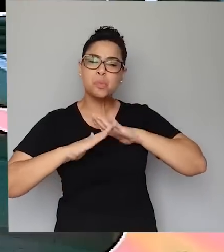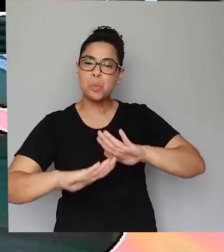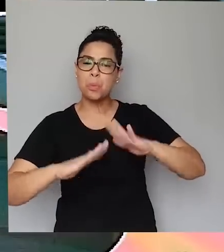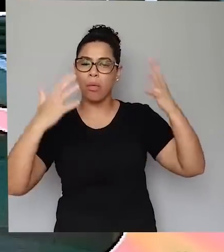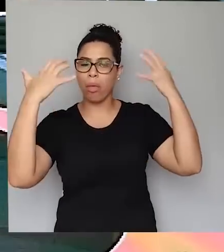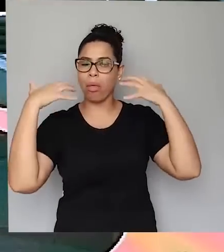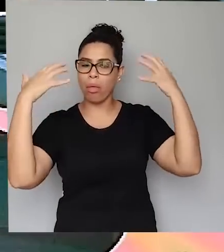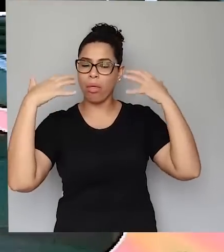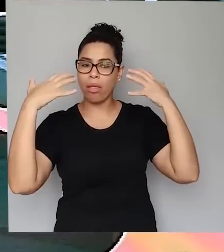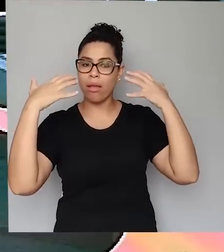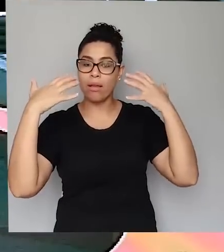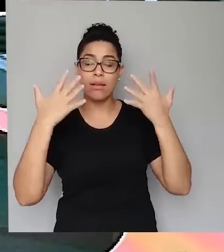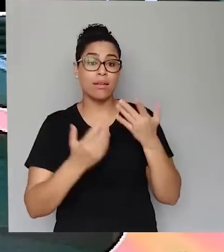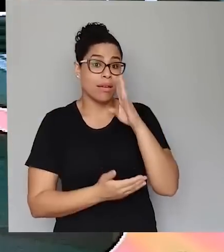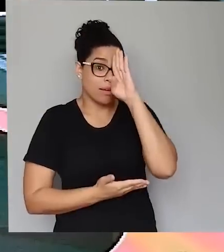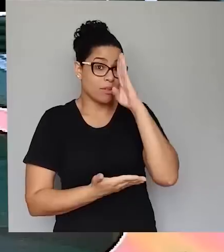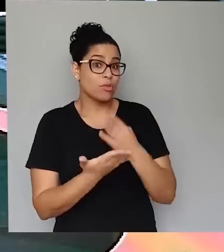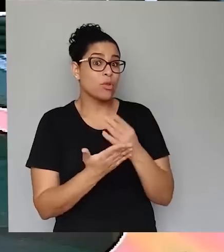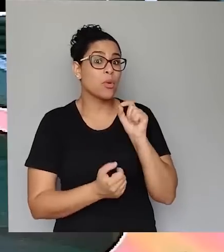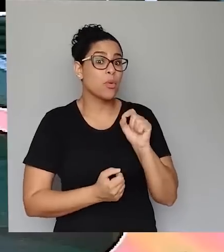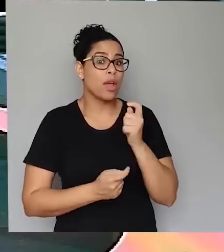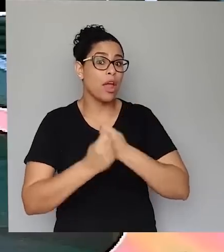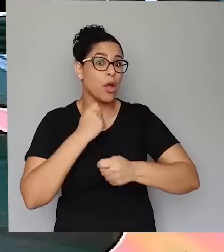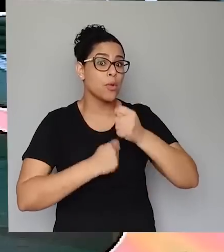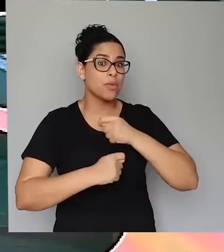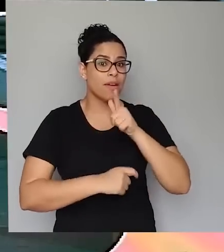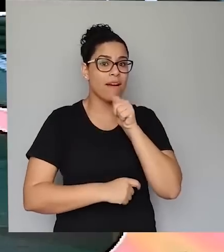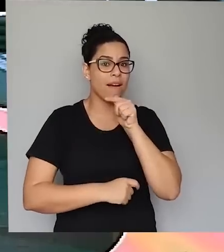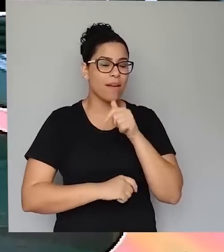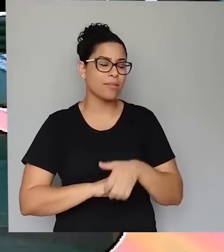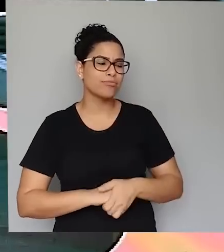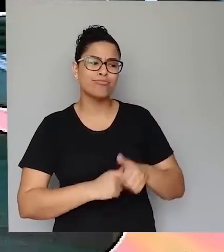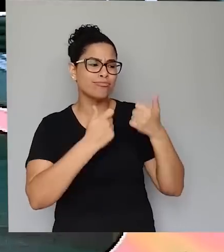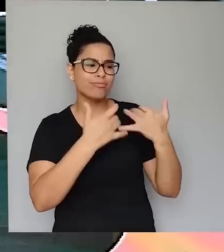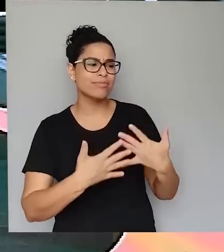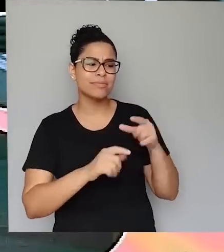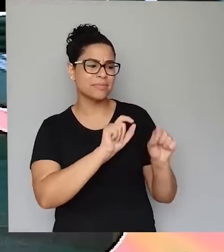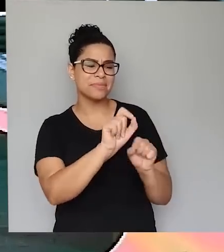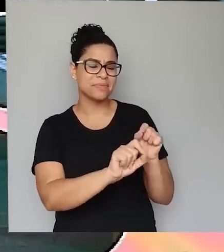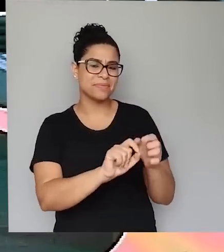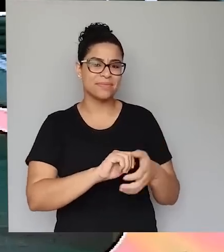assim estão economizando água. O que o senhor tem a dizer a respeito?